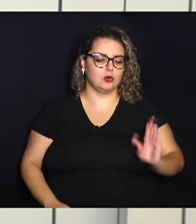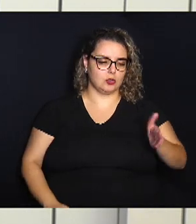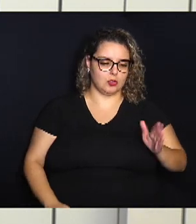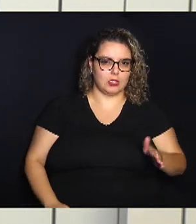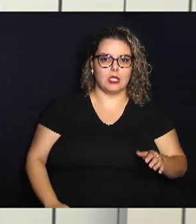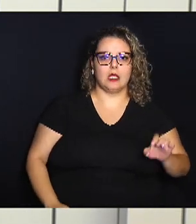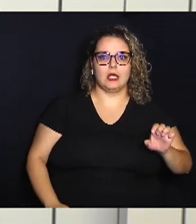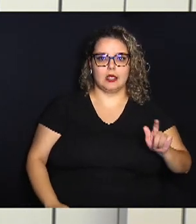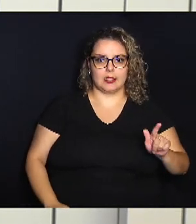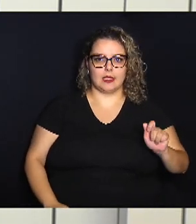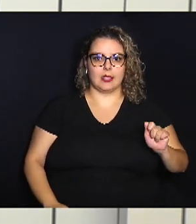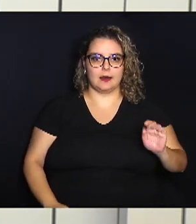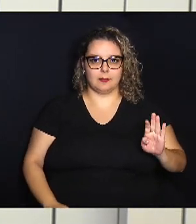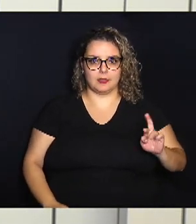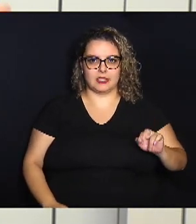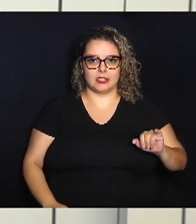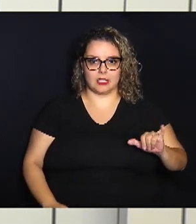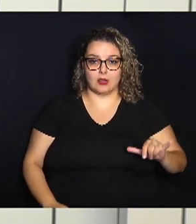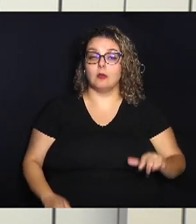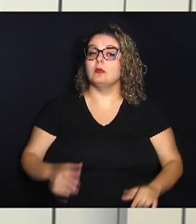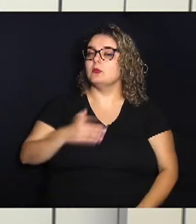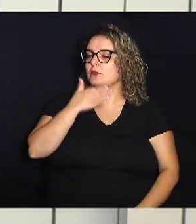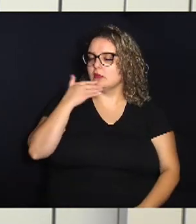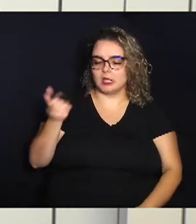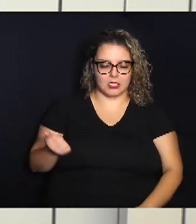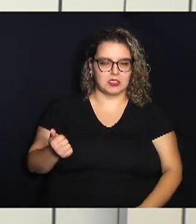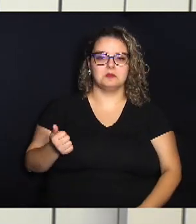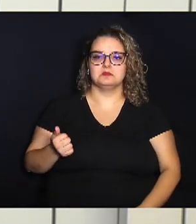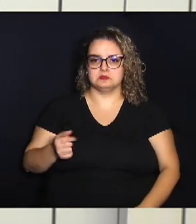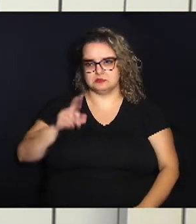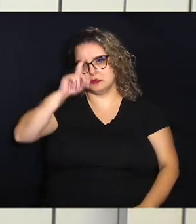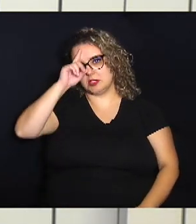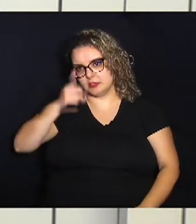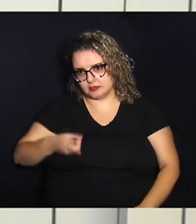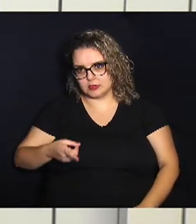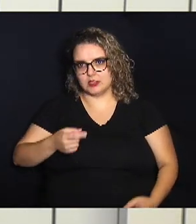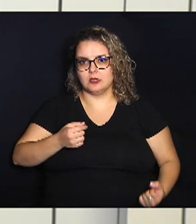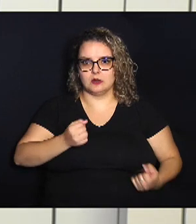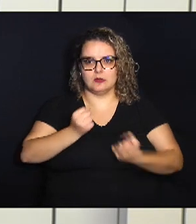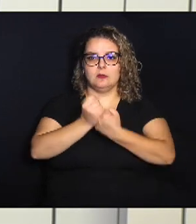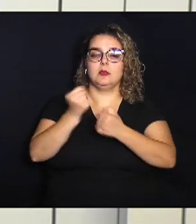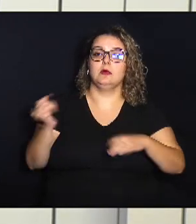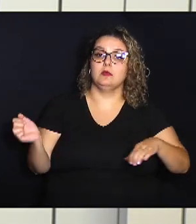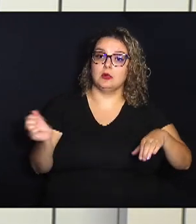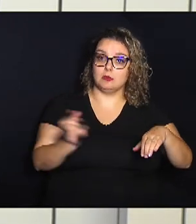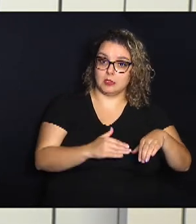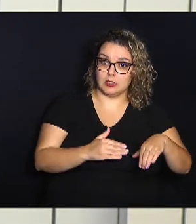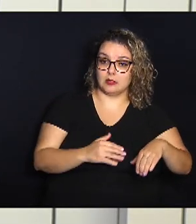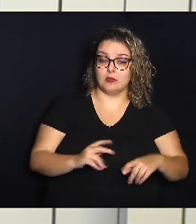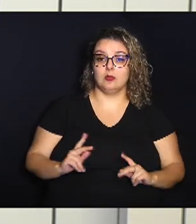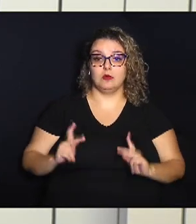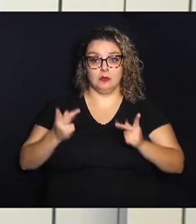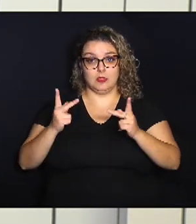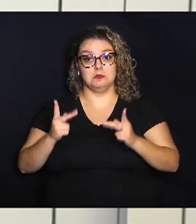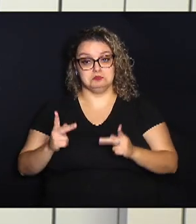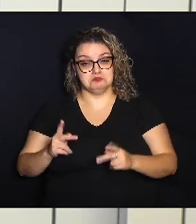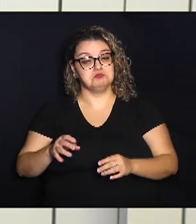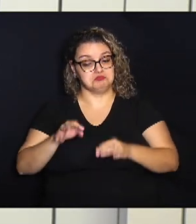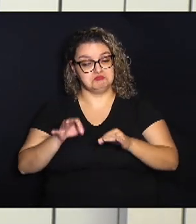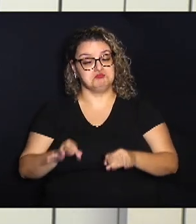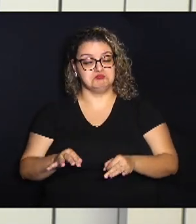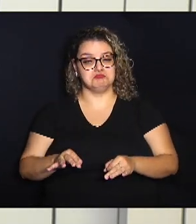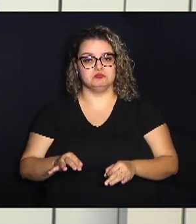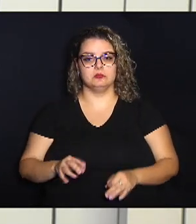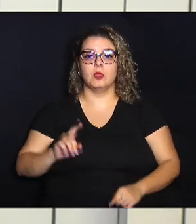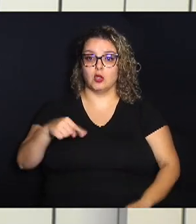pela esquerda também foram bem defensivamente e no apoio ao ataque. Vitória convincente, hein? Próximo